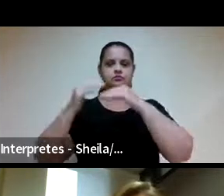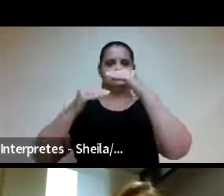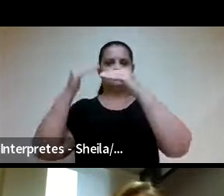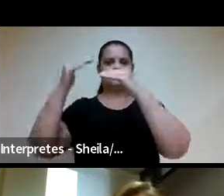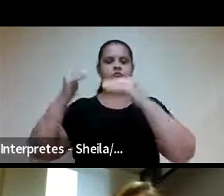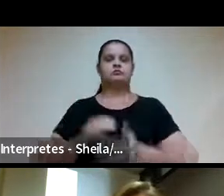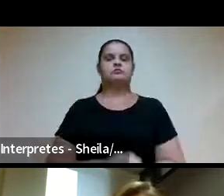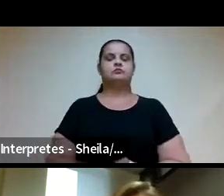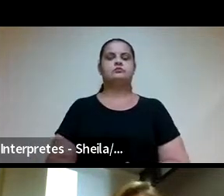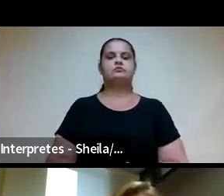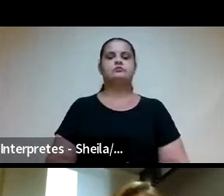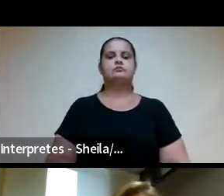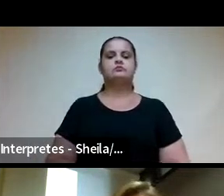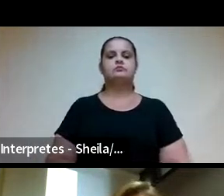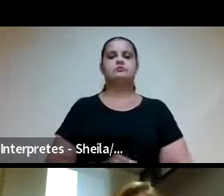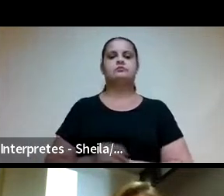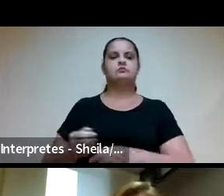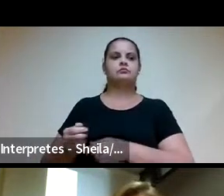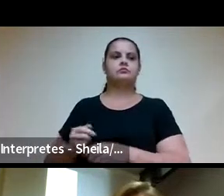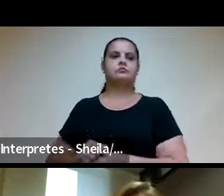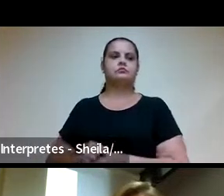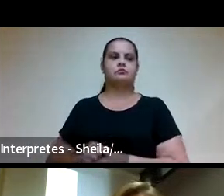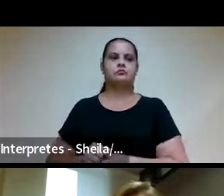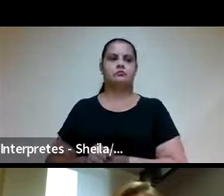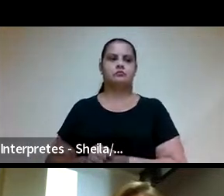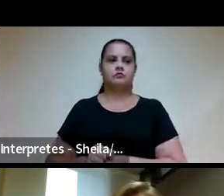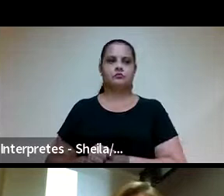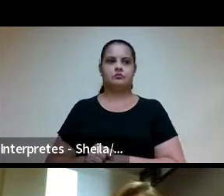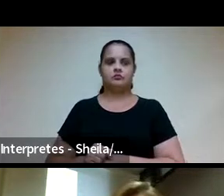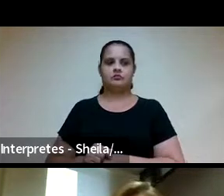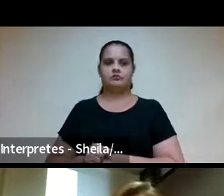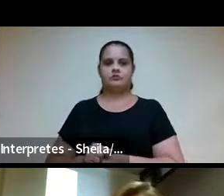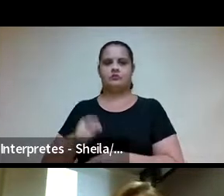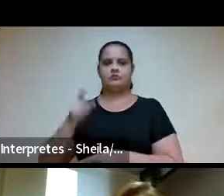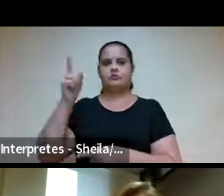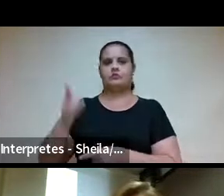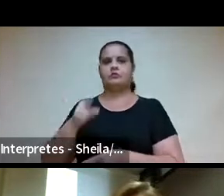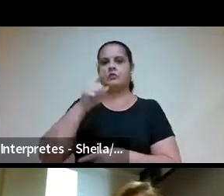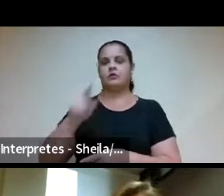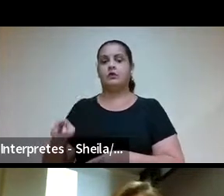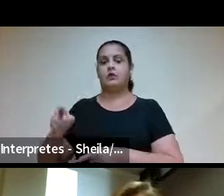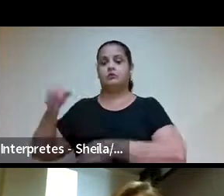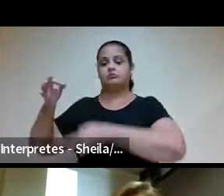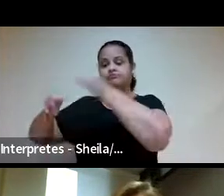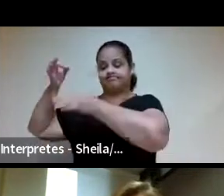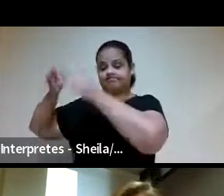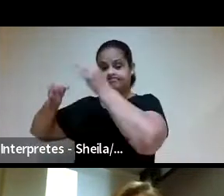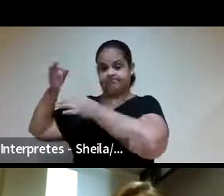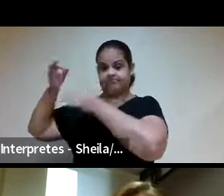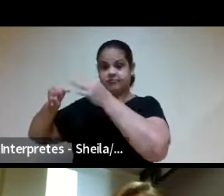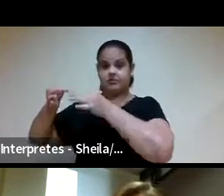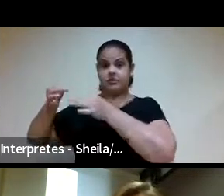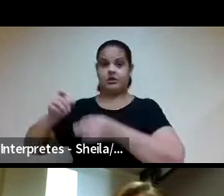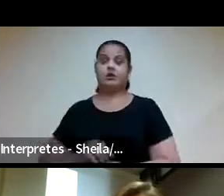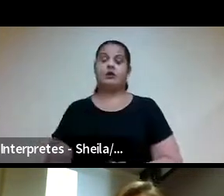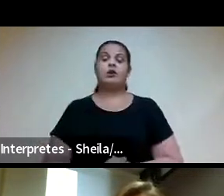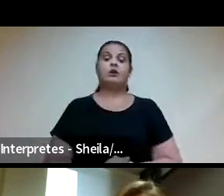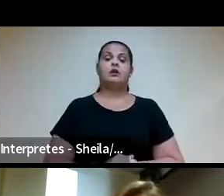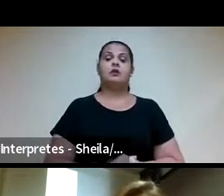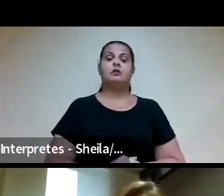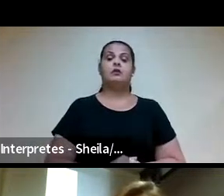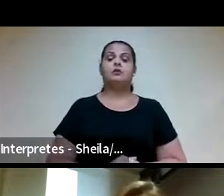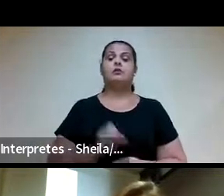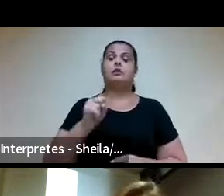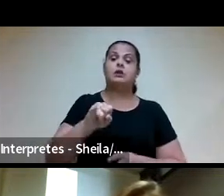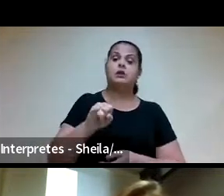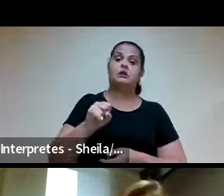a sentença proferida nos presentes autos com a determinação de retorno do feito à origem, a fim de que a testemunha Edna Inácio